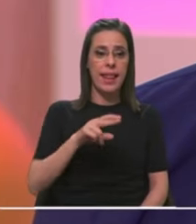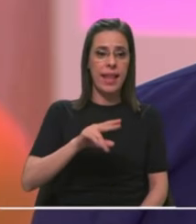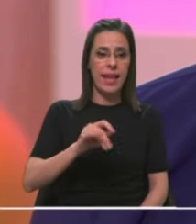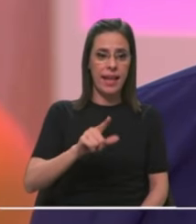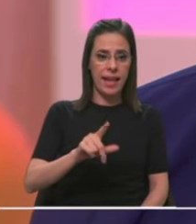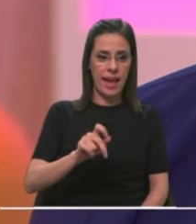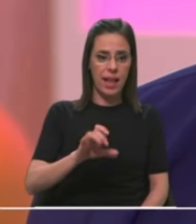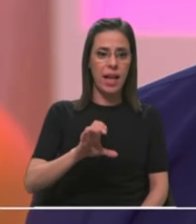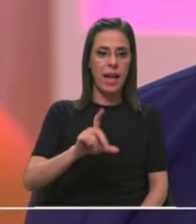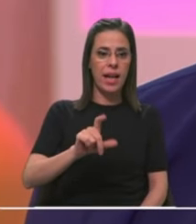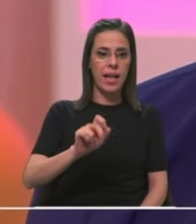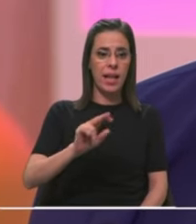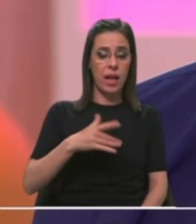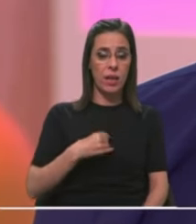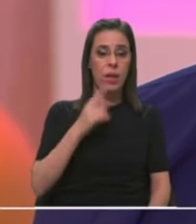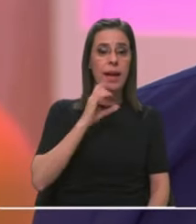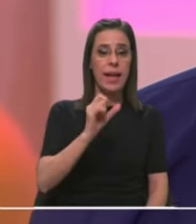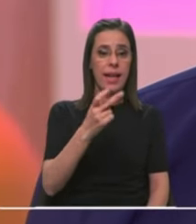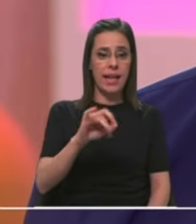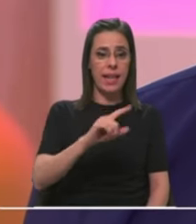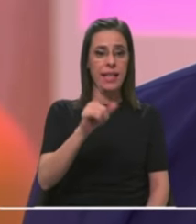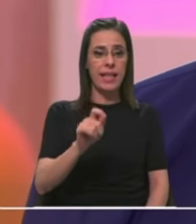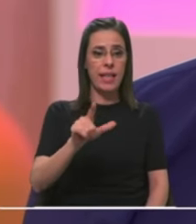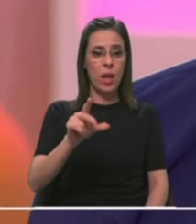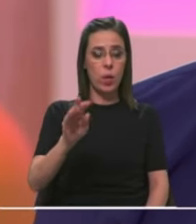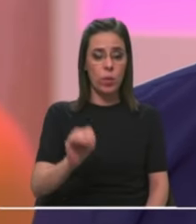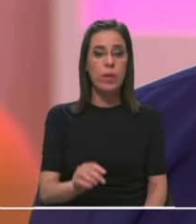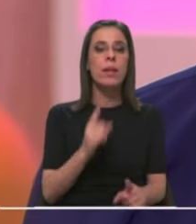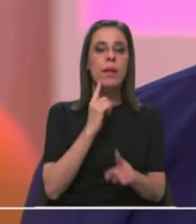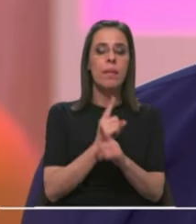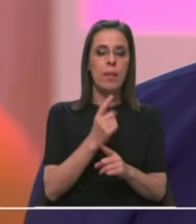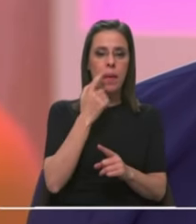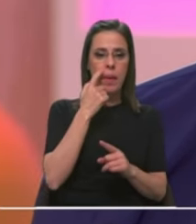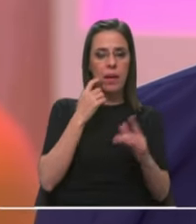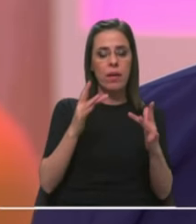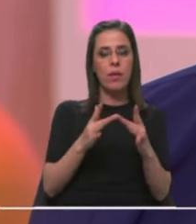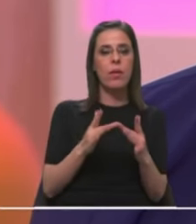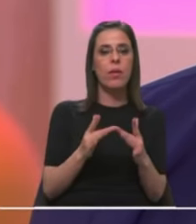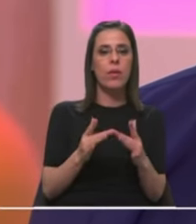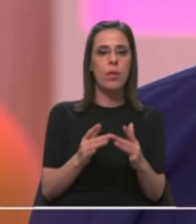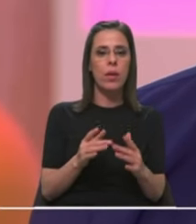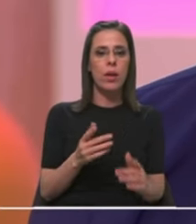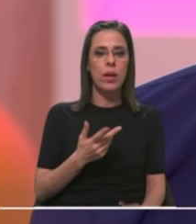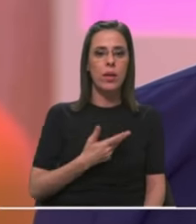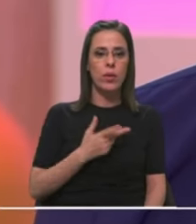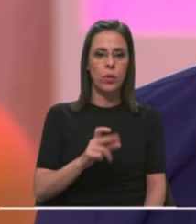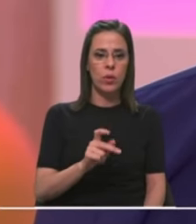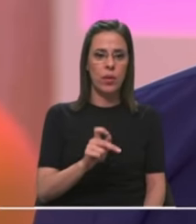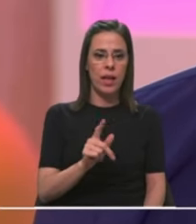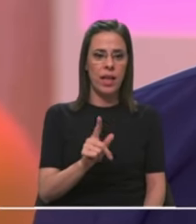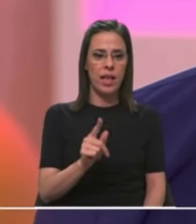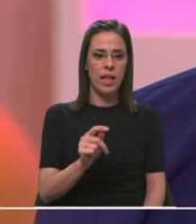com o Cláudio, com a Graça, com o Zé Luís e mantenho algum contacto assim com o Dr. Alexandre Machado.